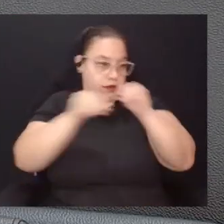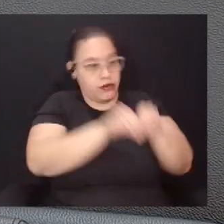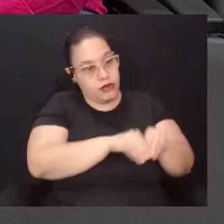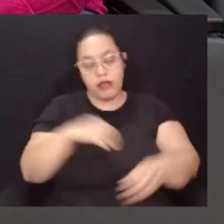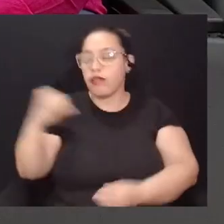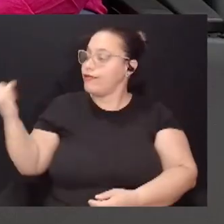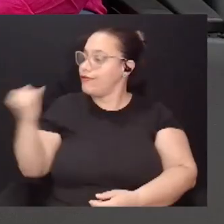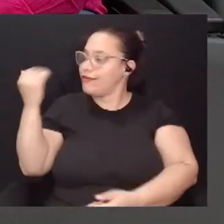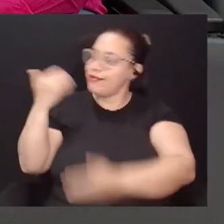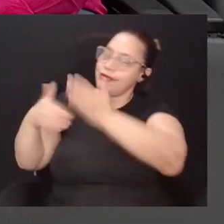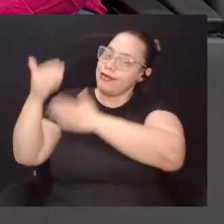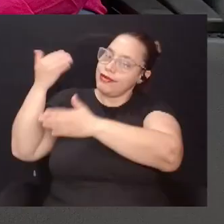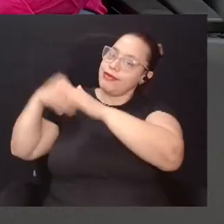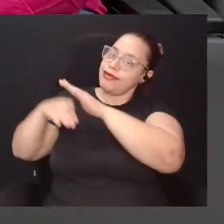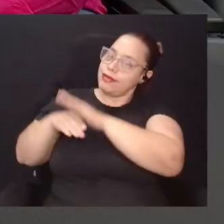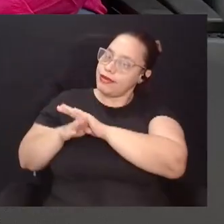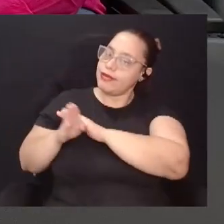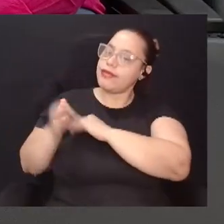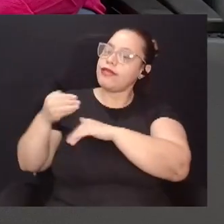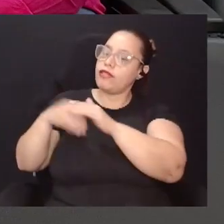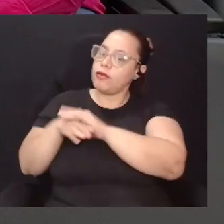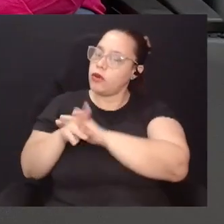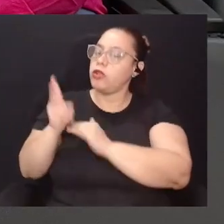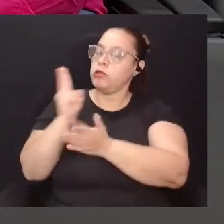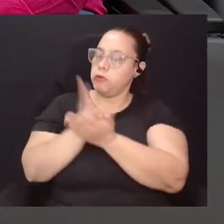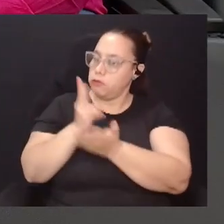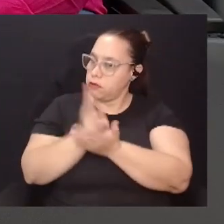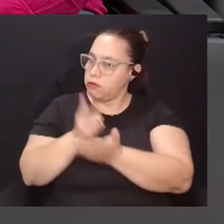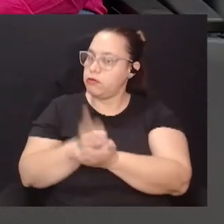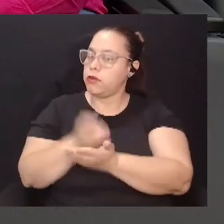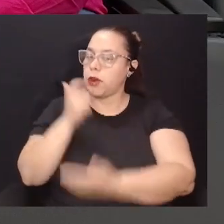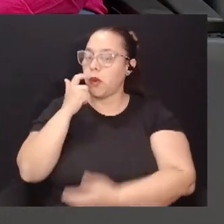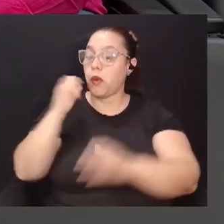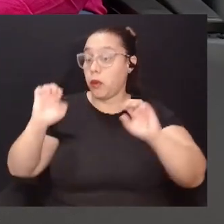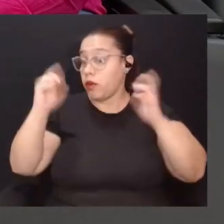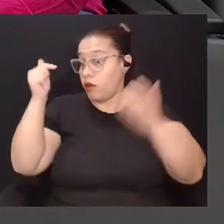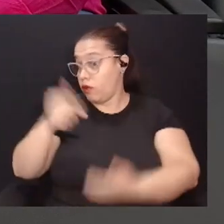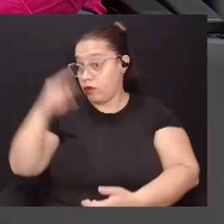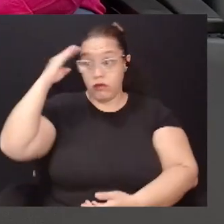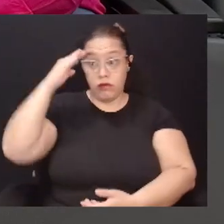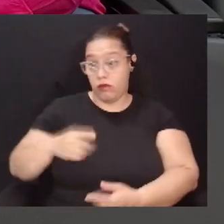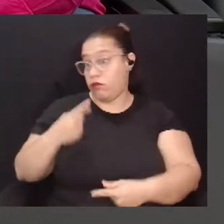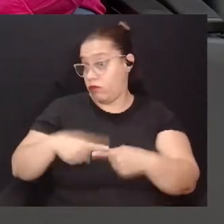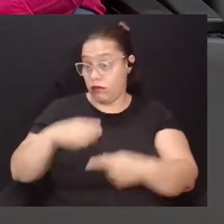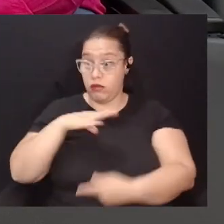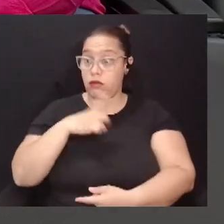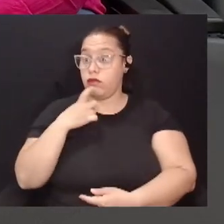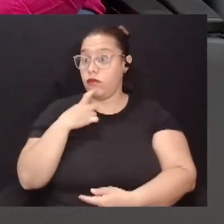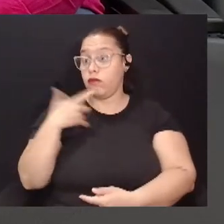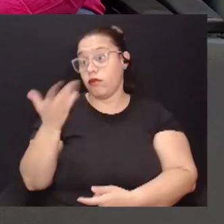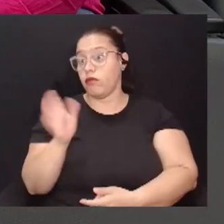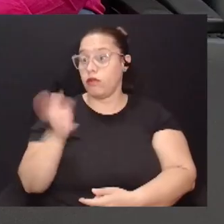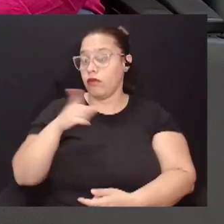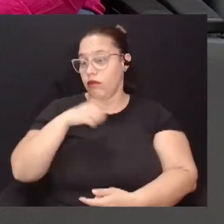É importante resgatar, né, essa tradição e manter toda essa festividade aqui, principalmente porque